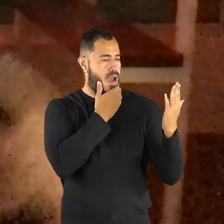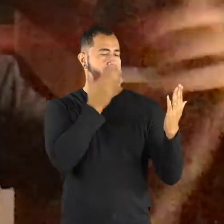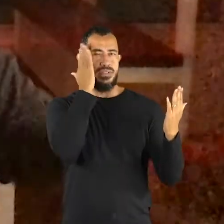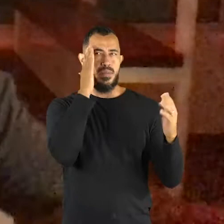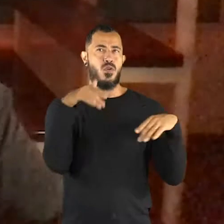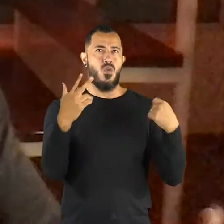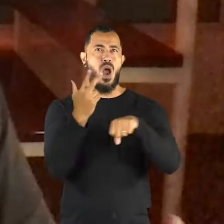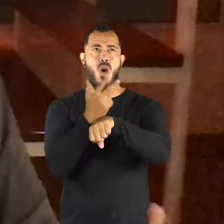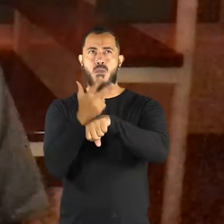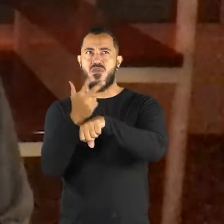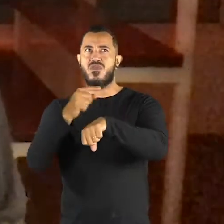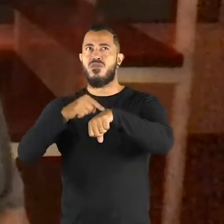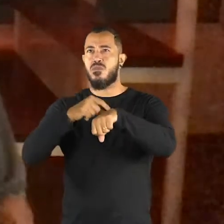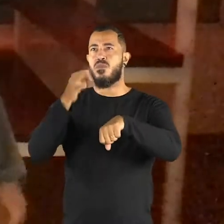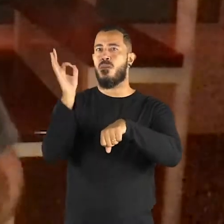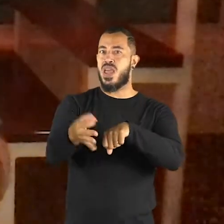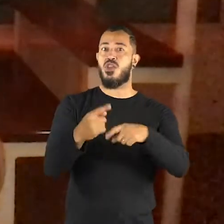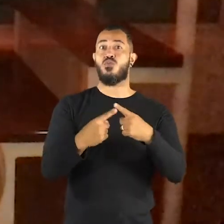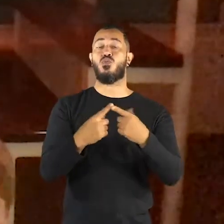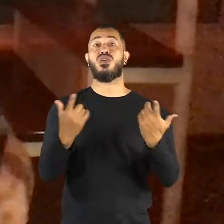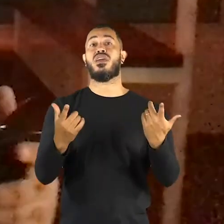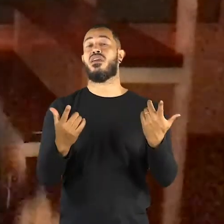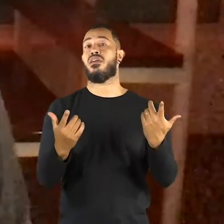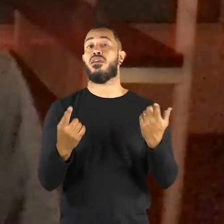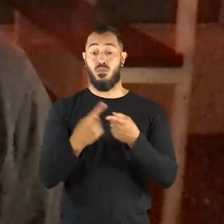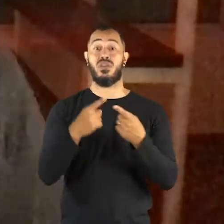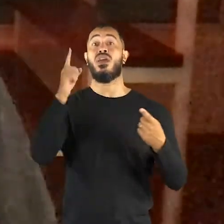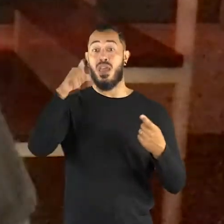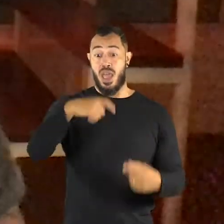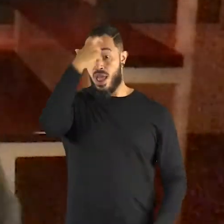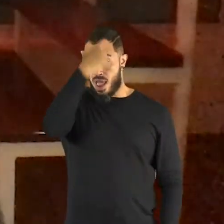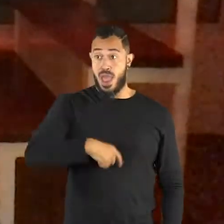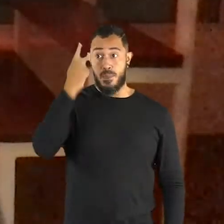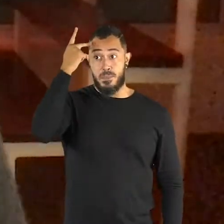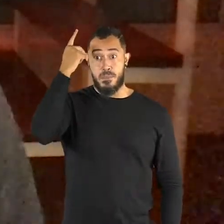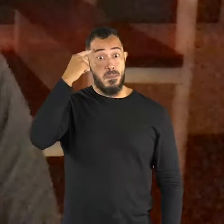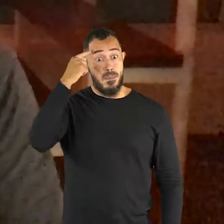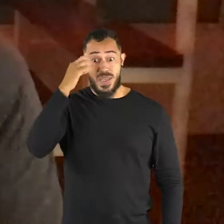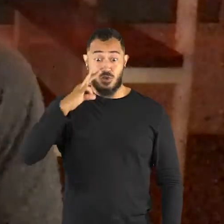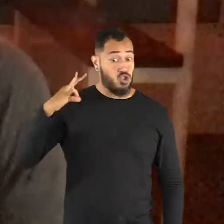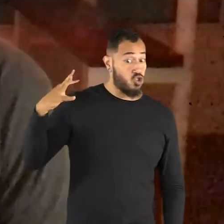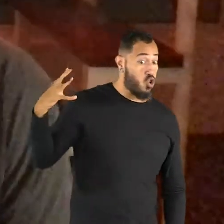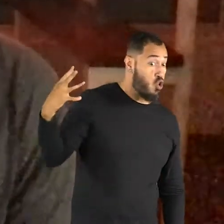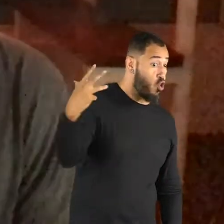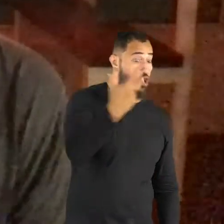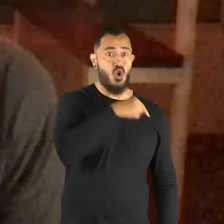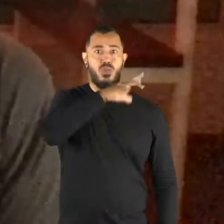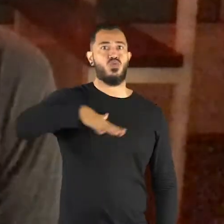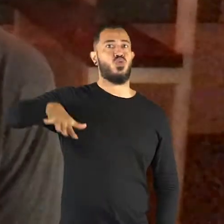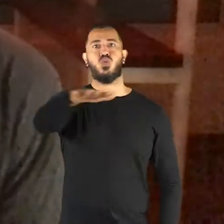filmados, tais coisas. Por quê? Porque é a pessoa que pensa nessa logística. E um set com logística, bem